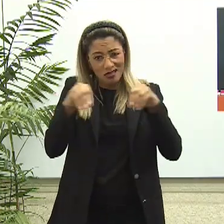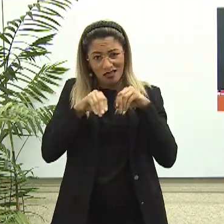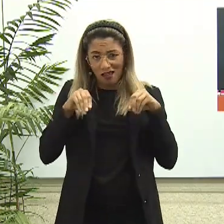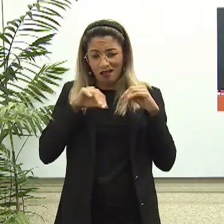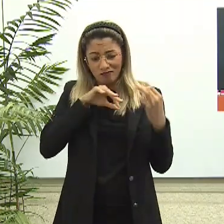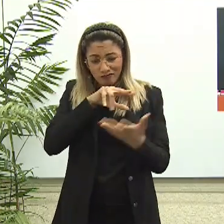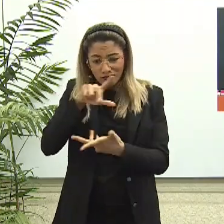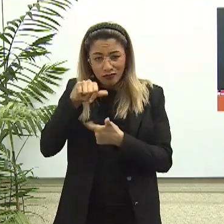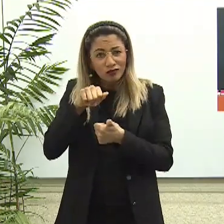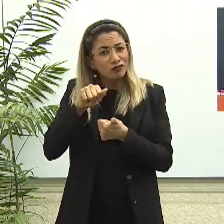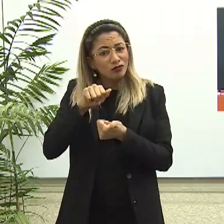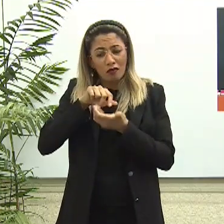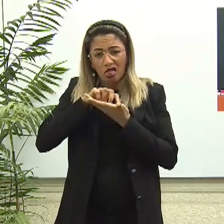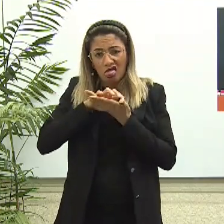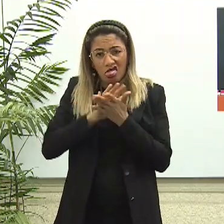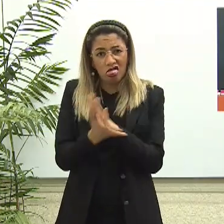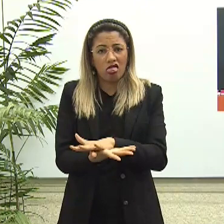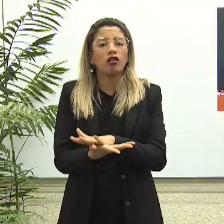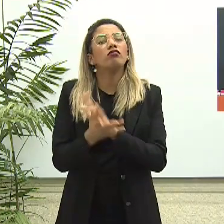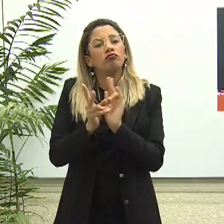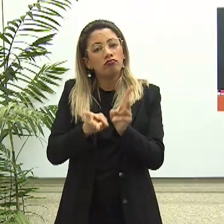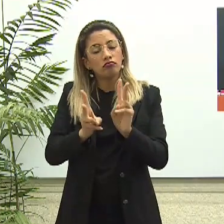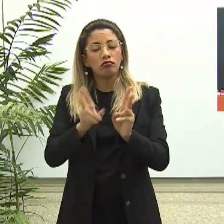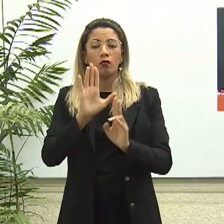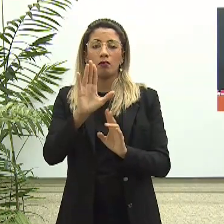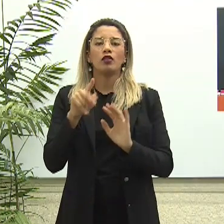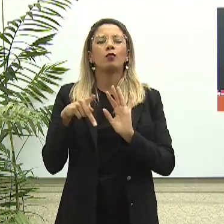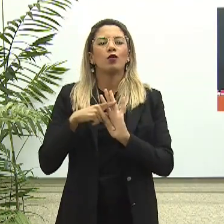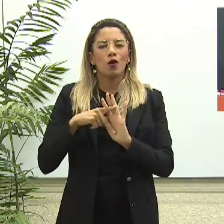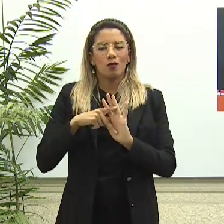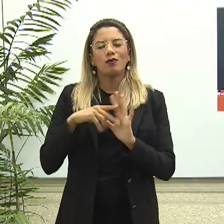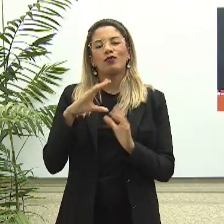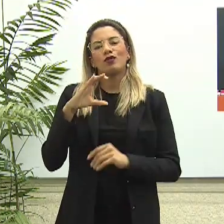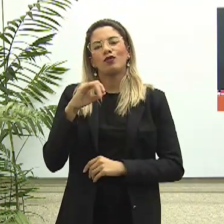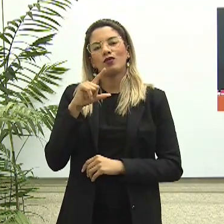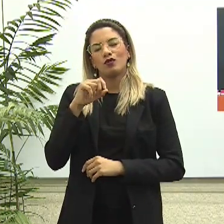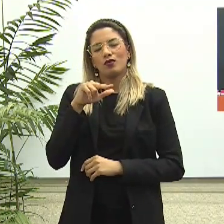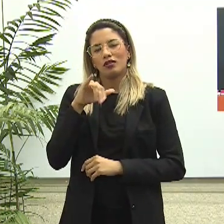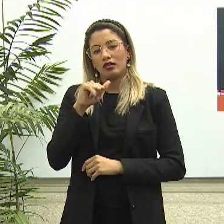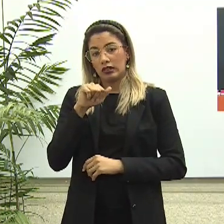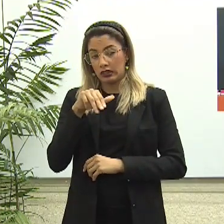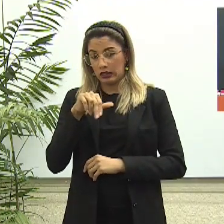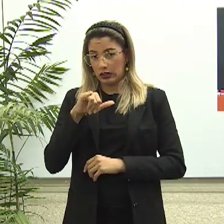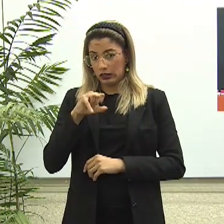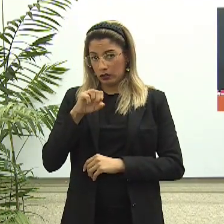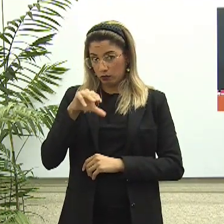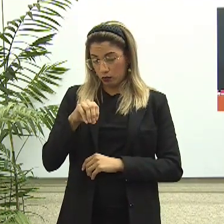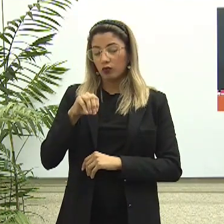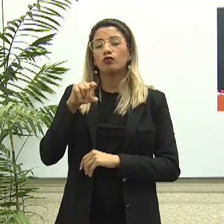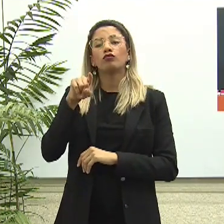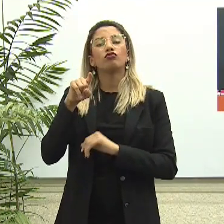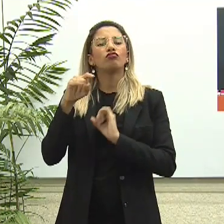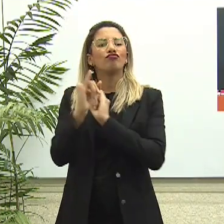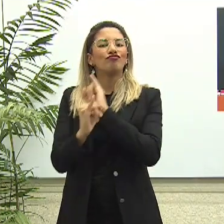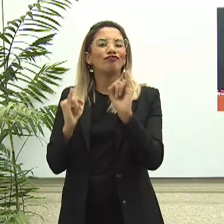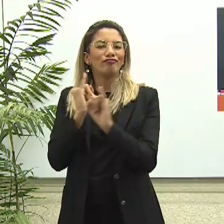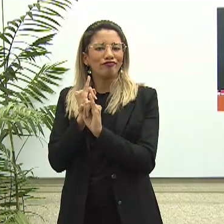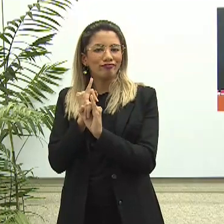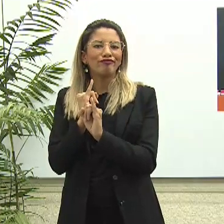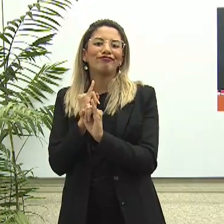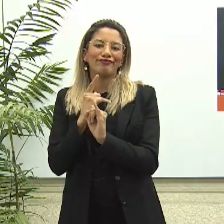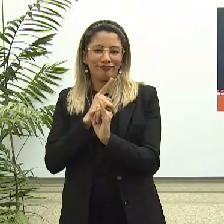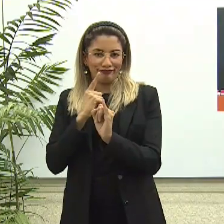a fonte Mas então o colonialismo digital ele tenta dar conta dessas desigualdades que que são reproduzidas no âmbito